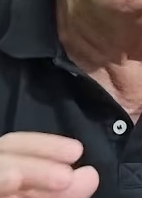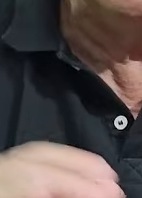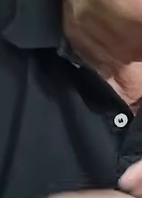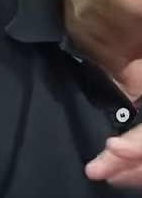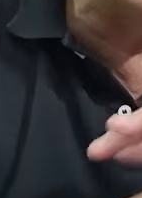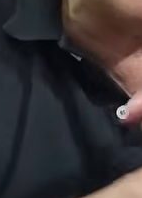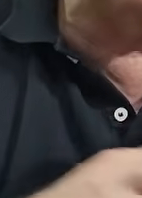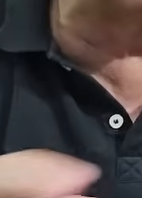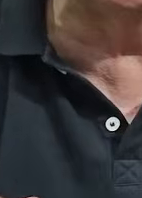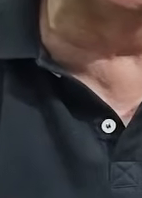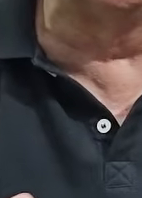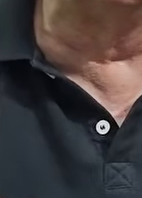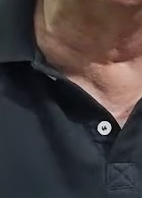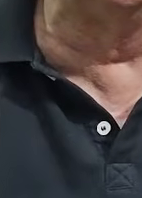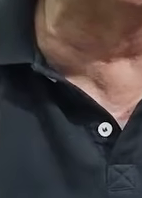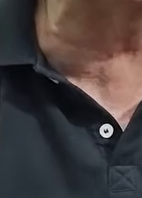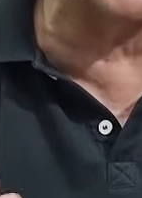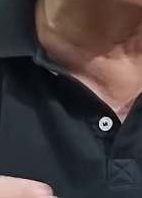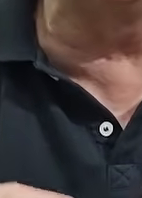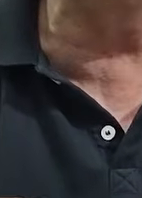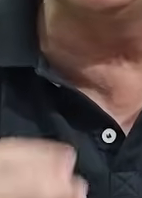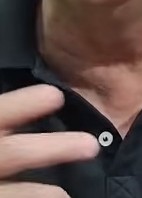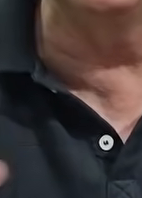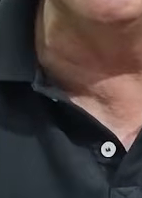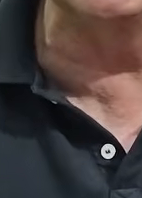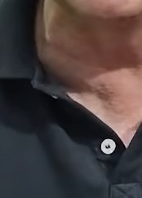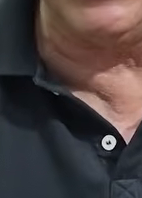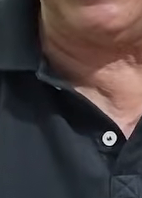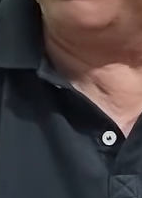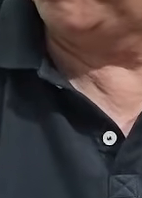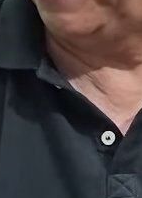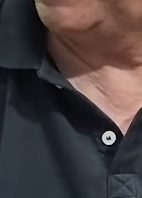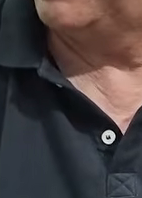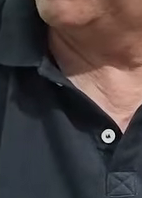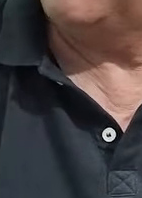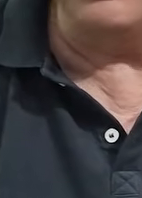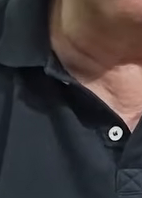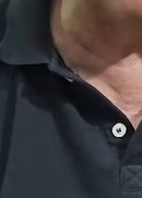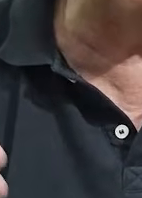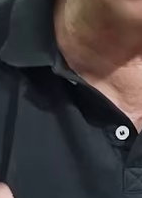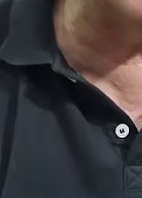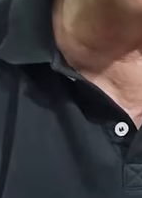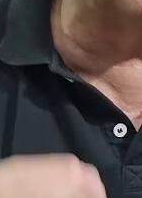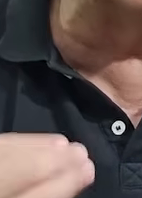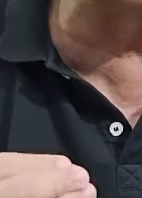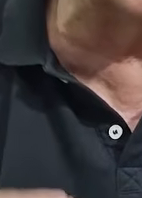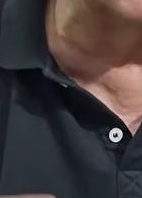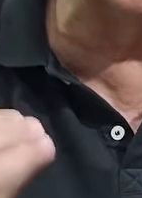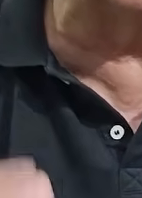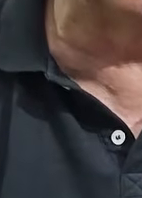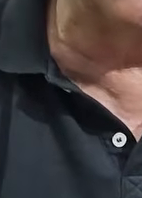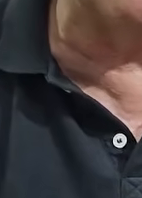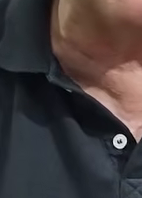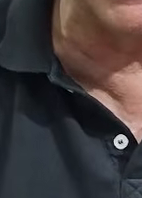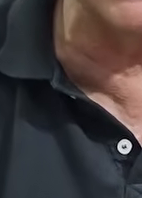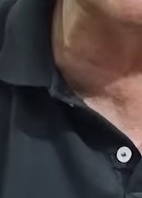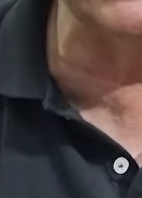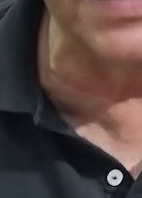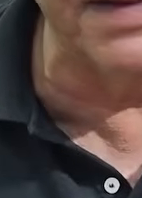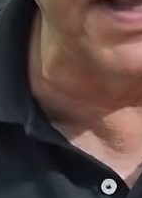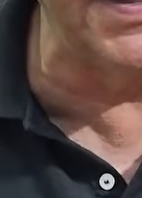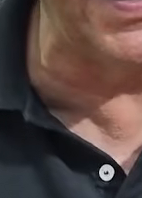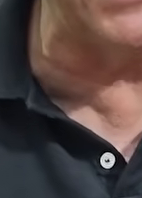demolidora. Ele calou todo mundo. Os caras não têm o que dizer. É uma fala constrangedora para